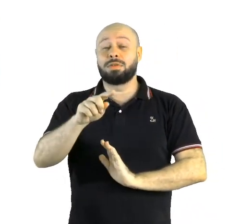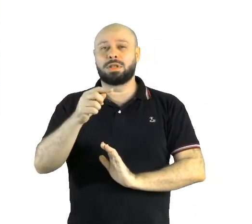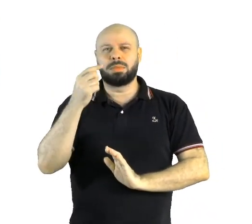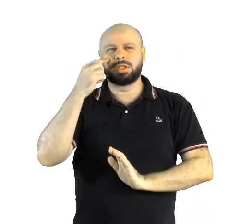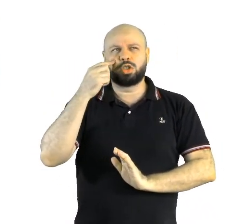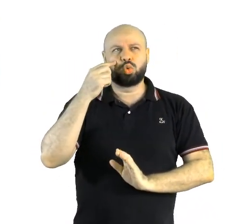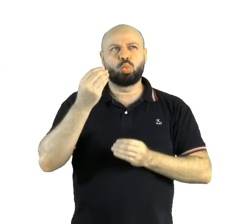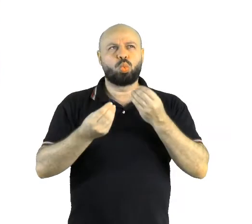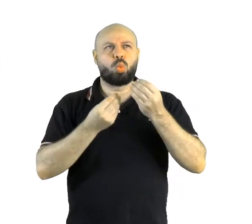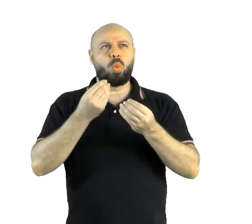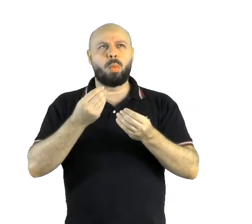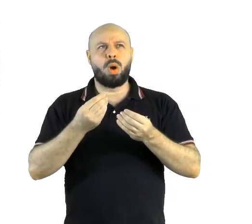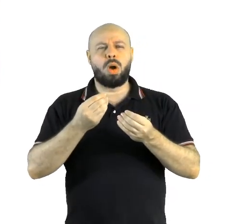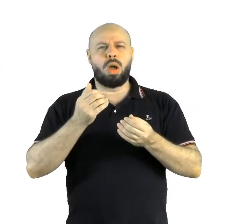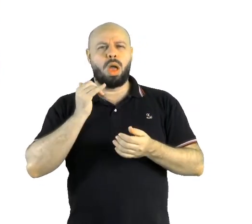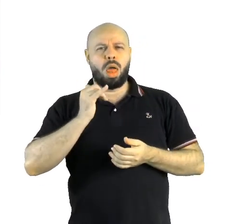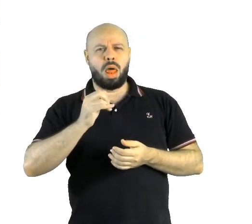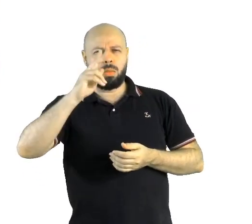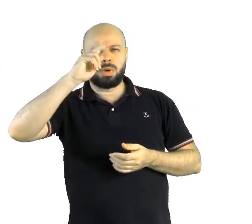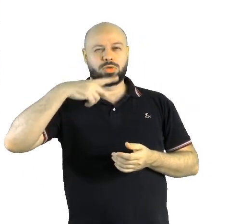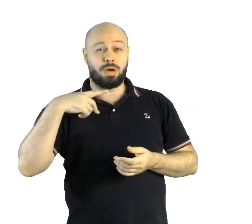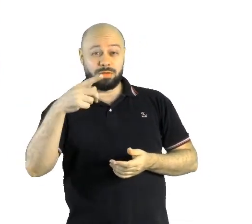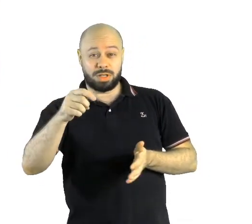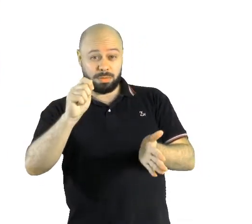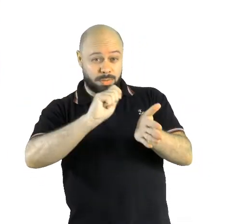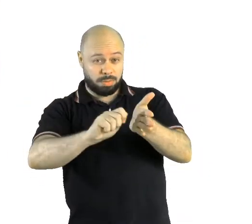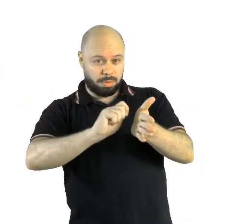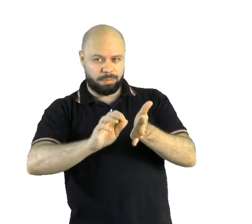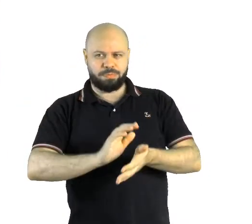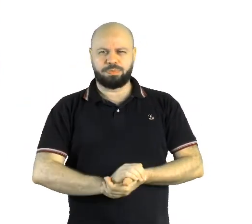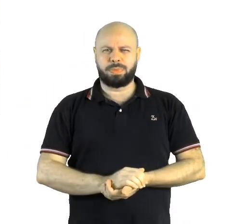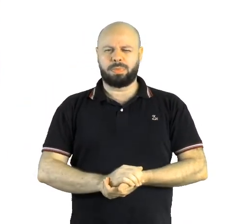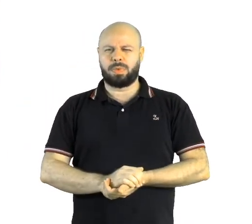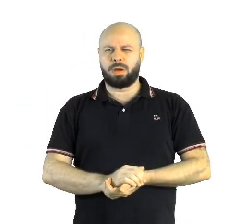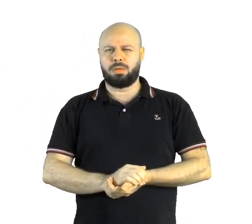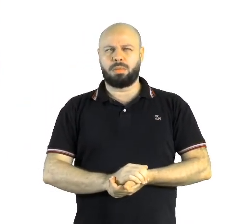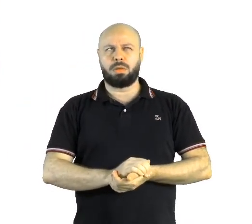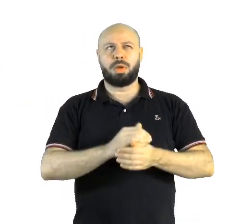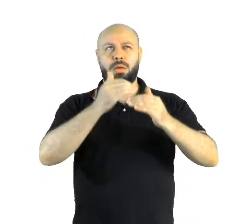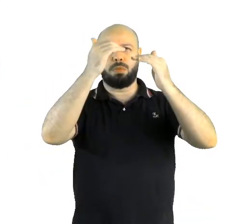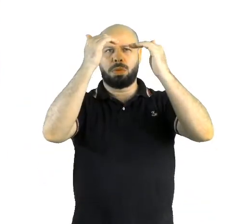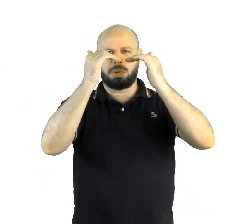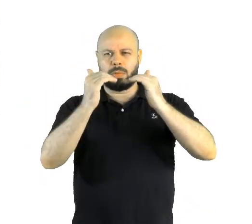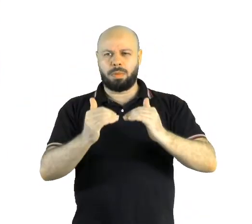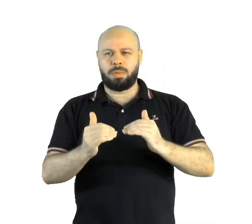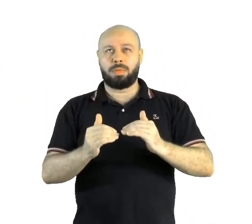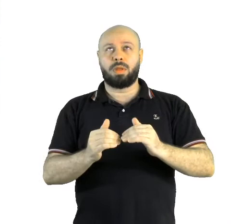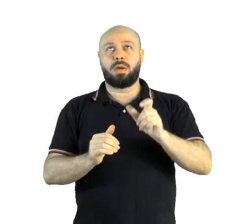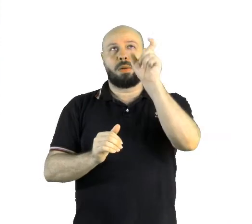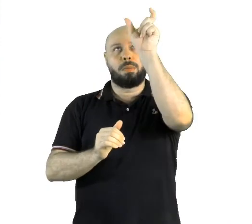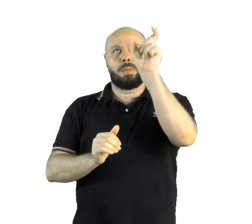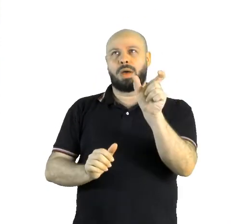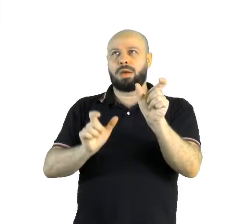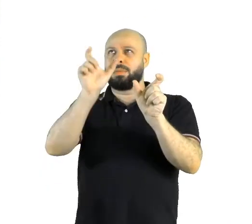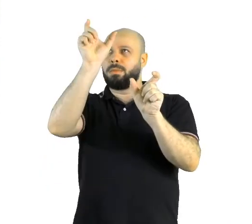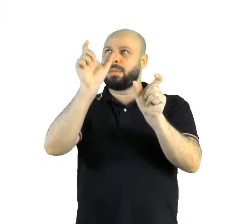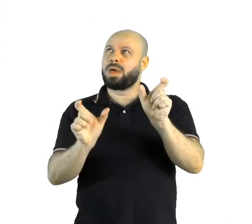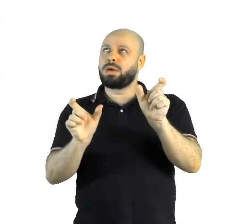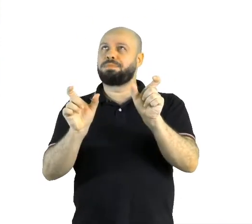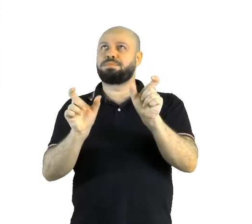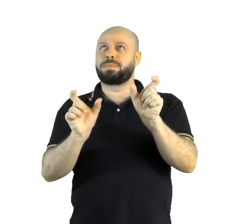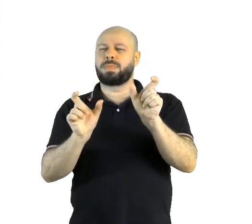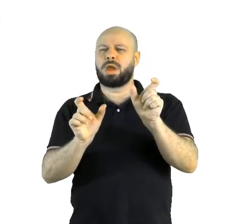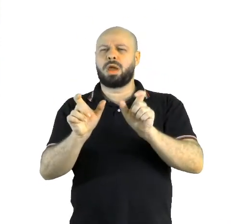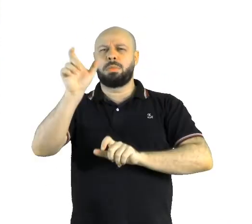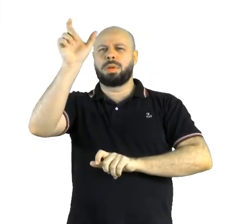primeiro relato pessoal. Combinado? Olha, acompanhe comigo nessa tabela. Tem 2 colunas. Na primeira coluna